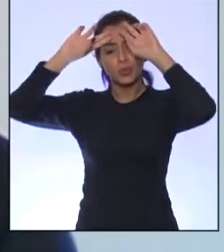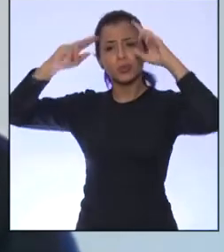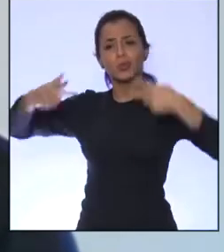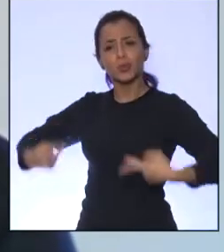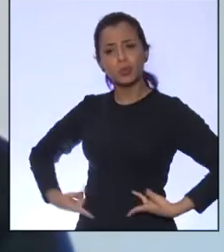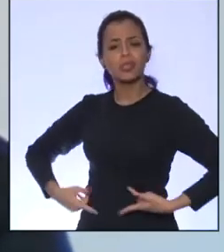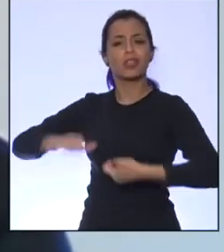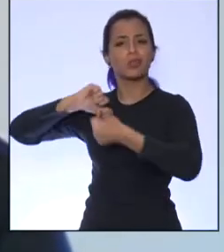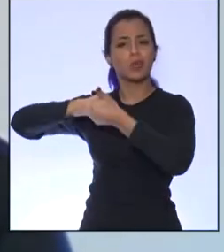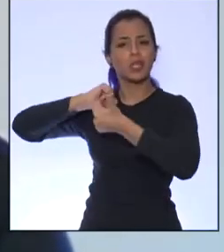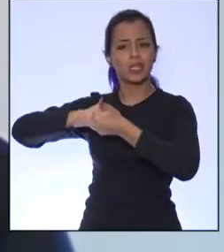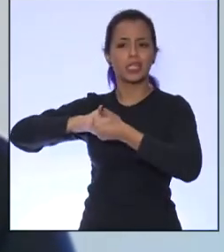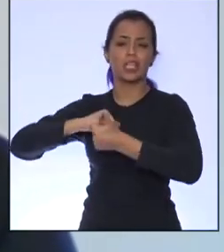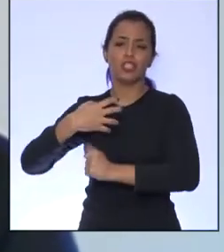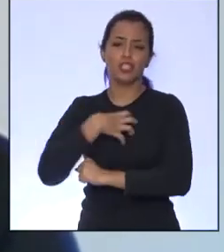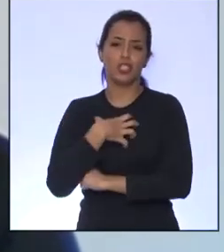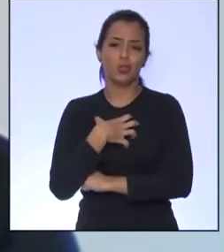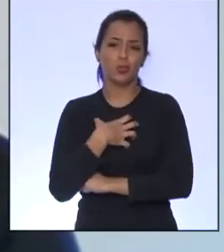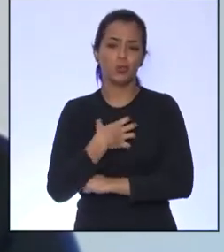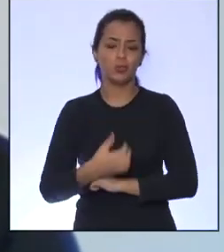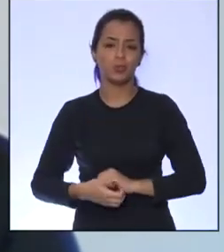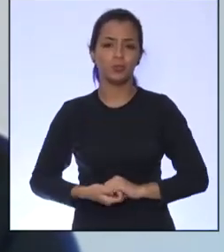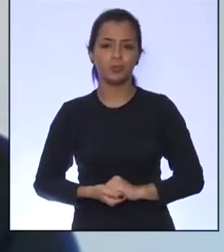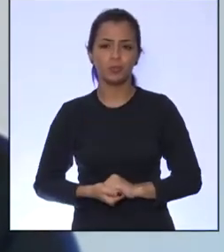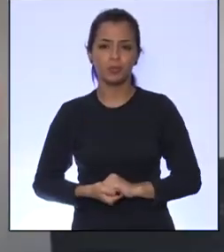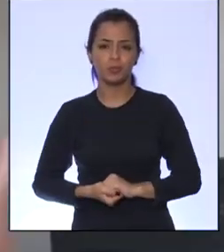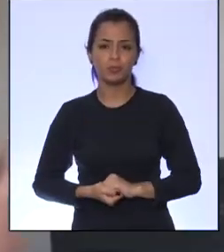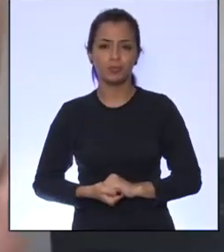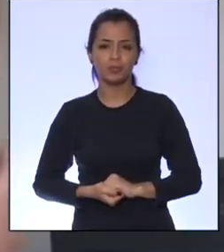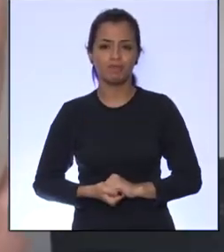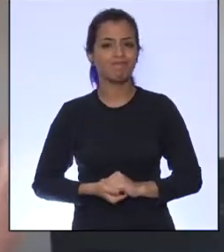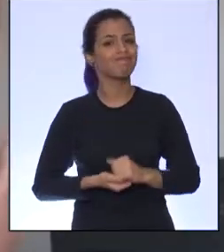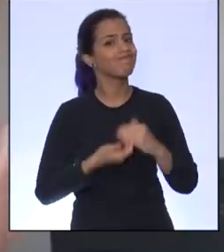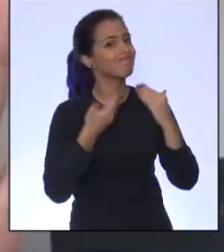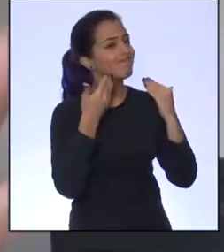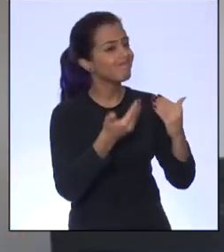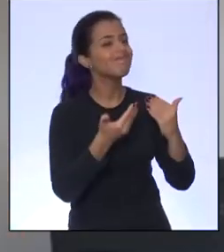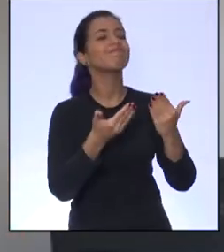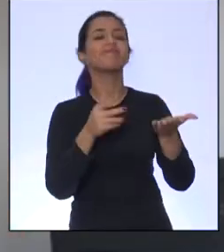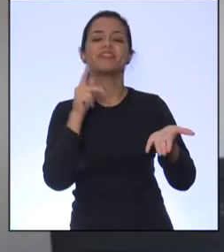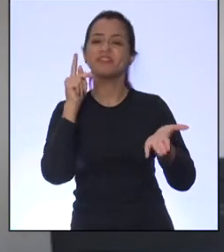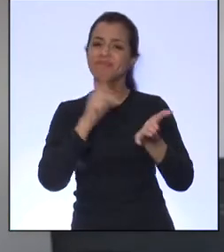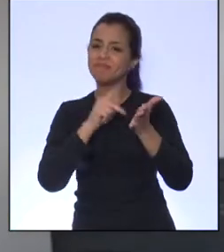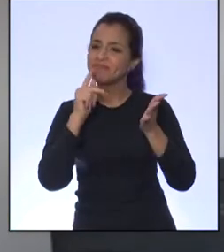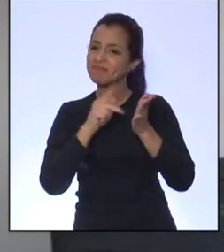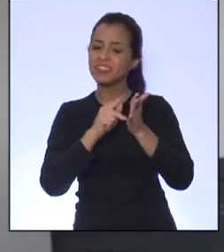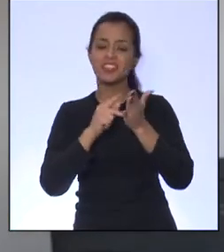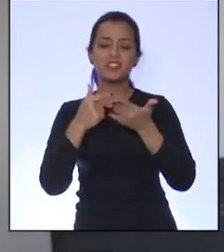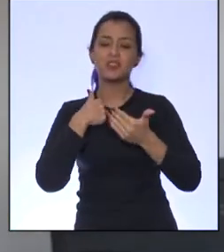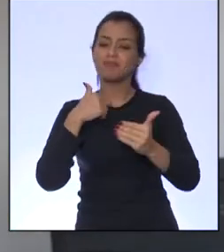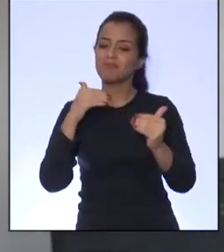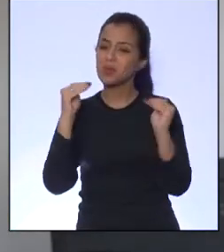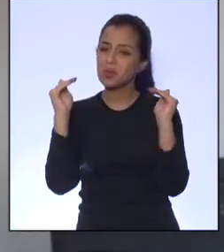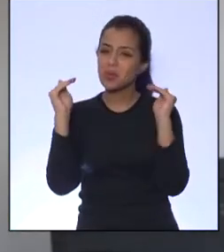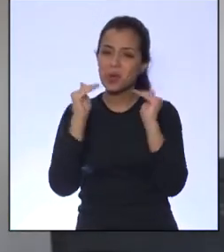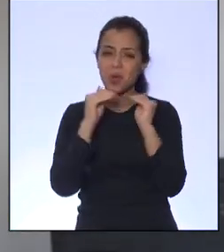nas qualidades humanas. Olha, não poderia concordar mais. A